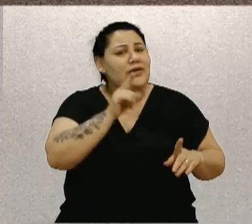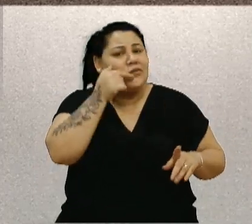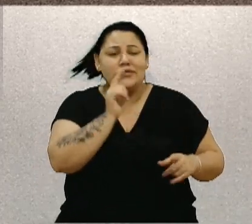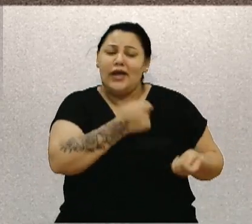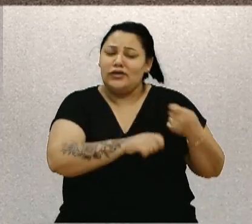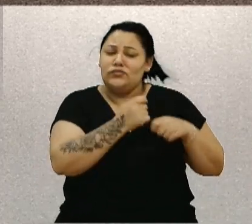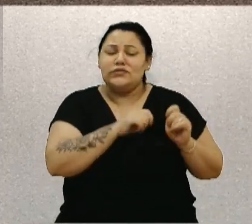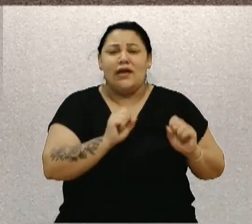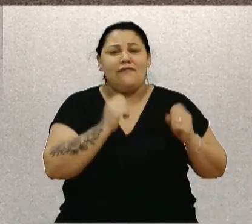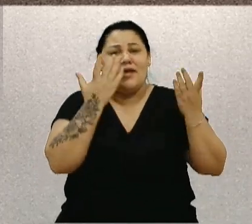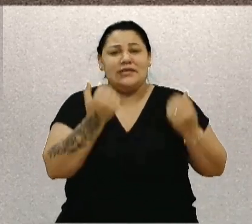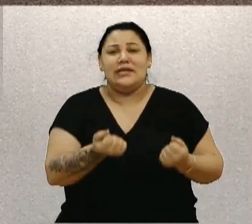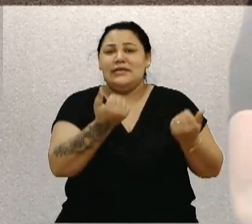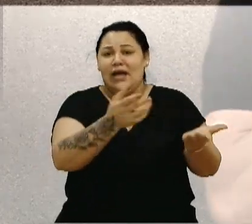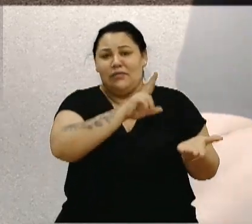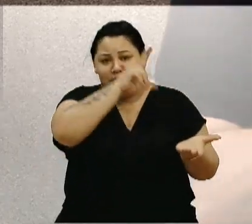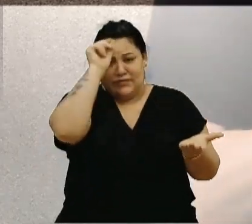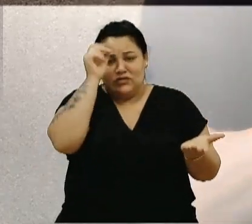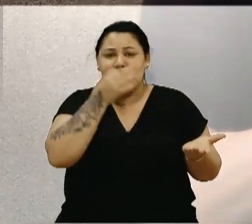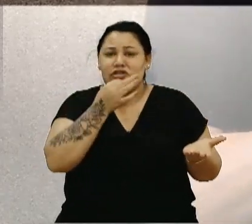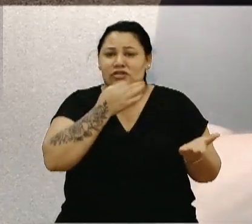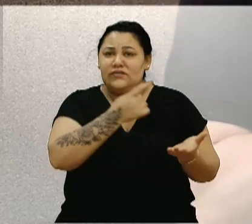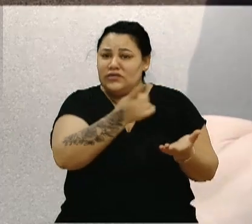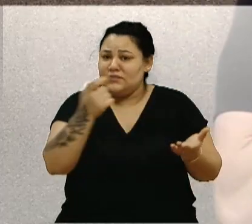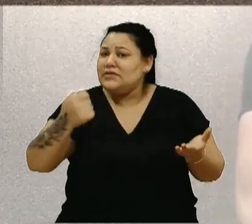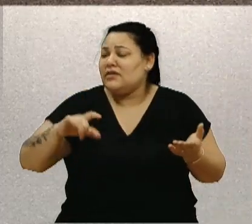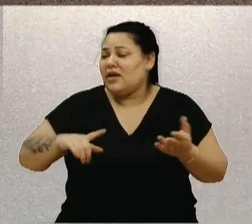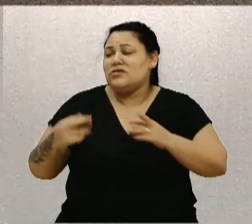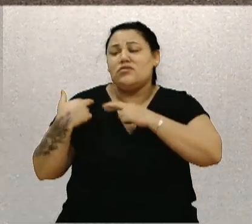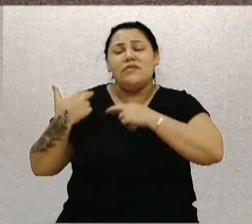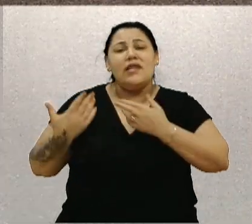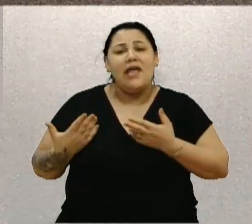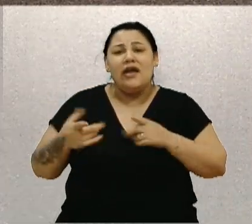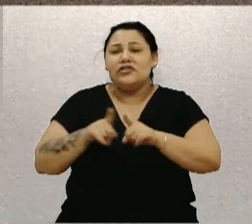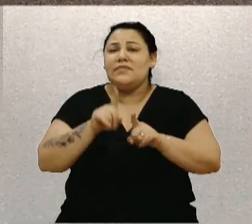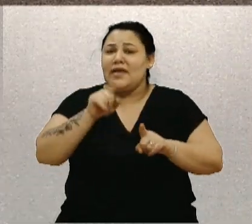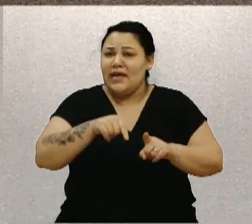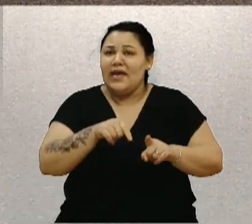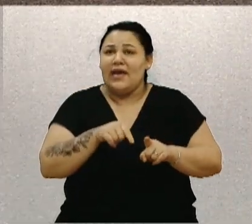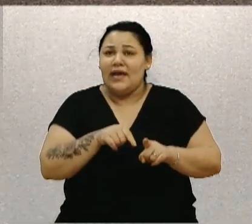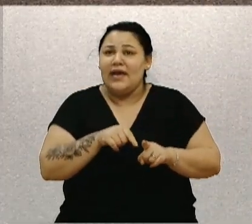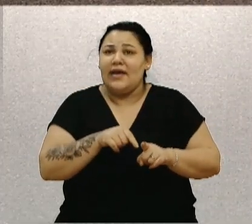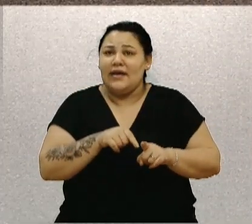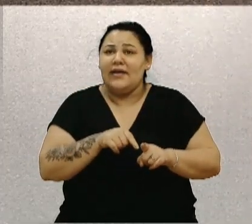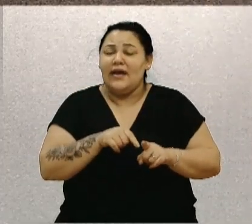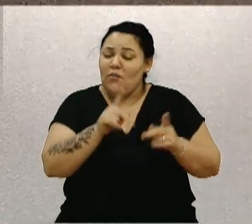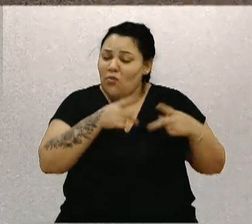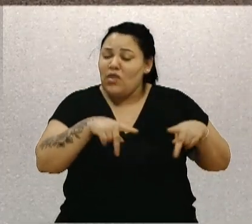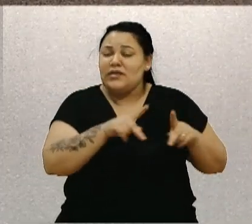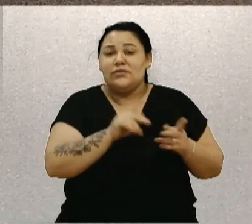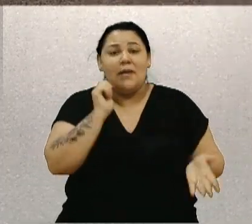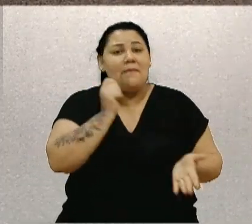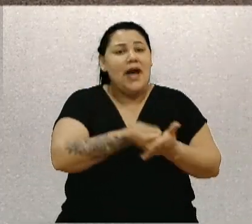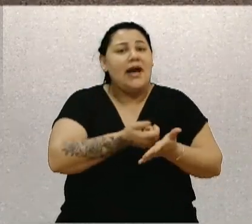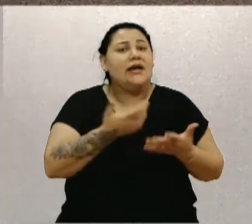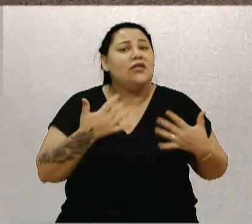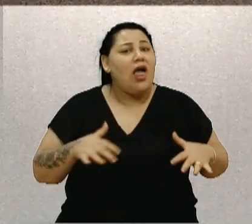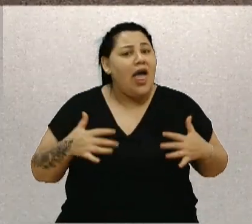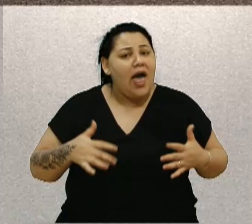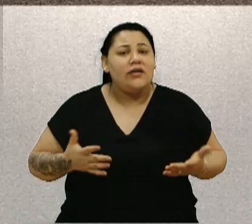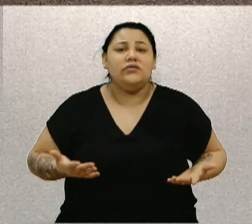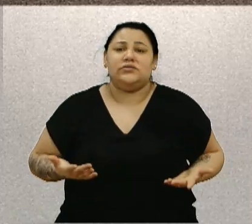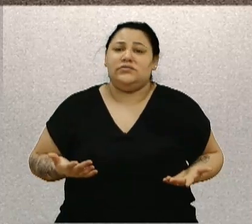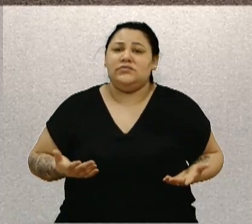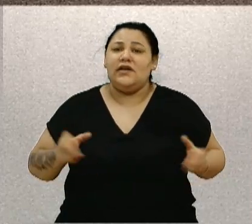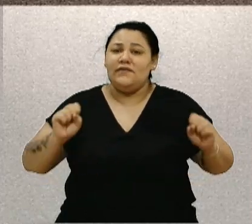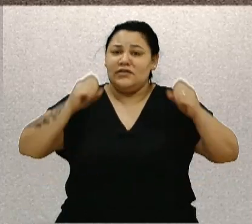uva, querer dar uma prefeitura de Caxias do Sul. Nós temos que ter muita responsabilidade aqui. Essa é a aventura. O povo está pagando. Festa da Uva tem